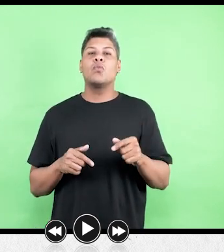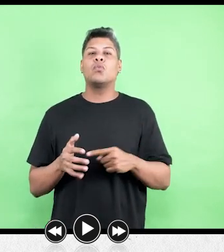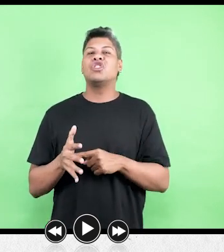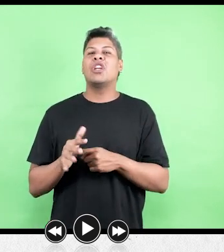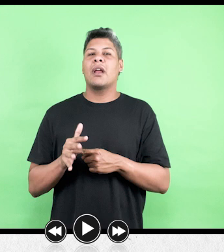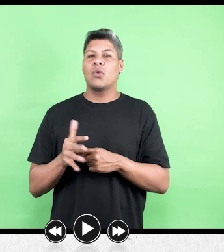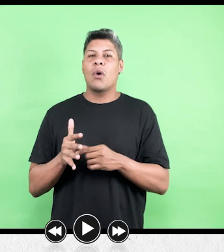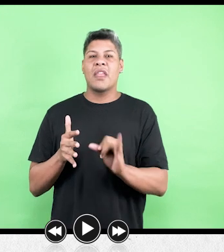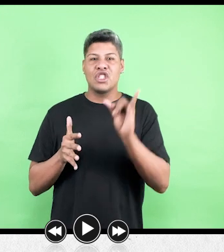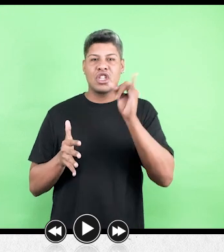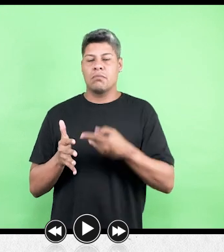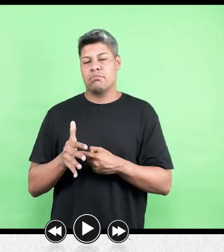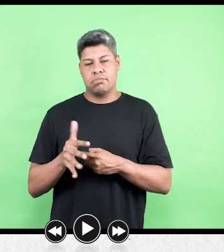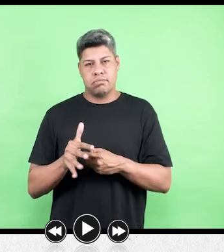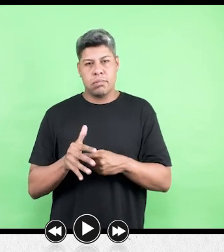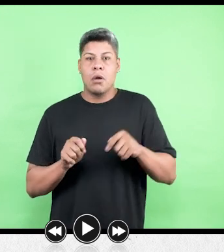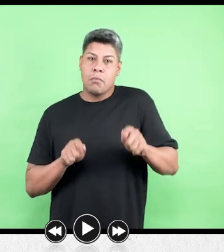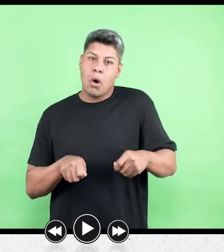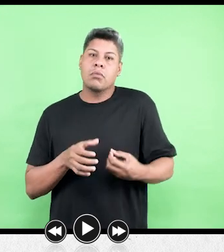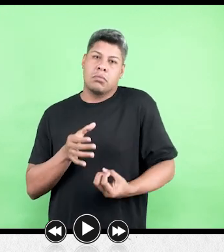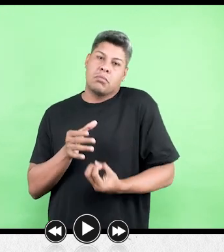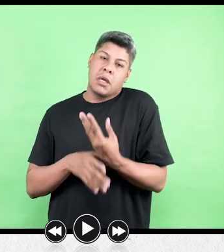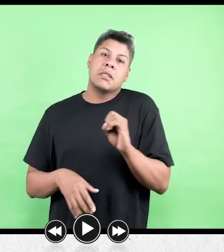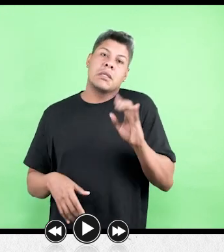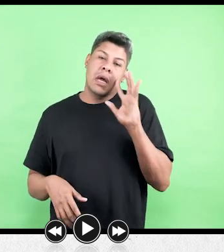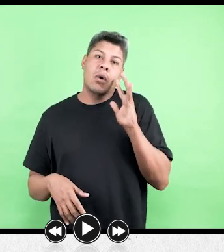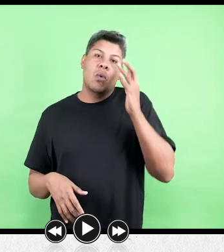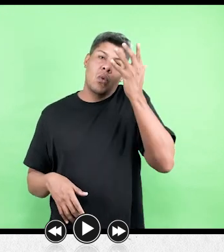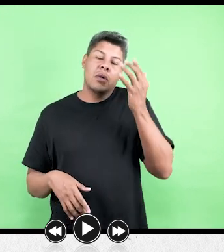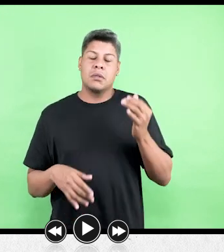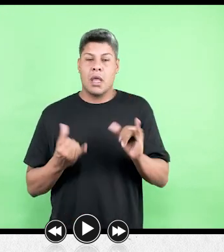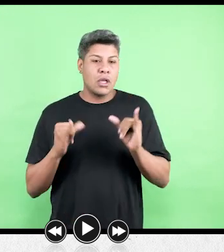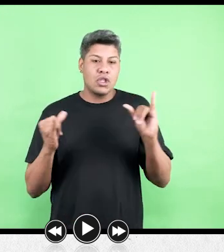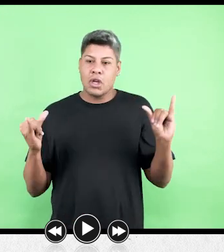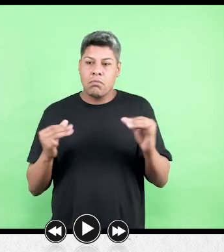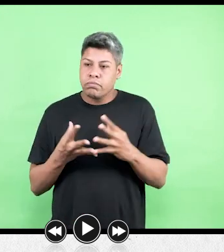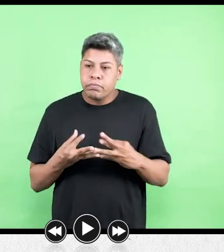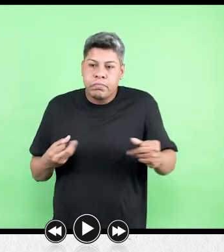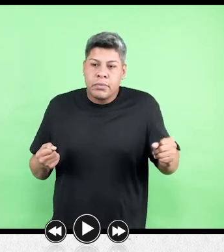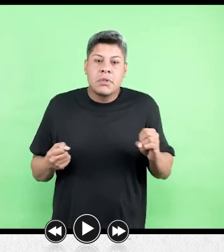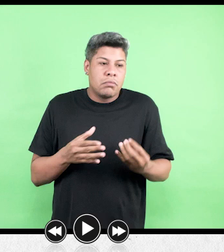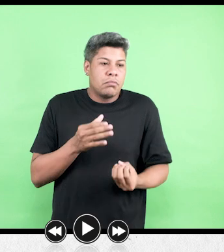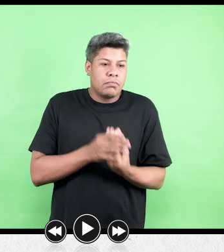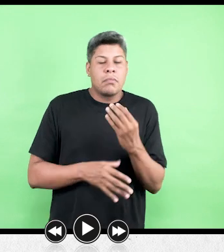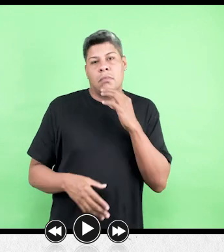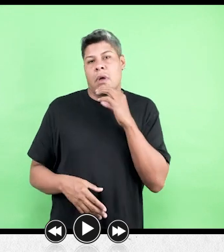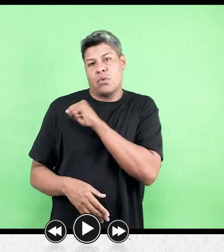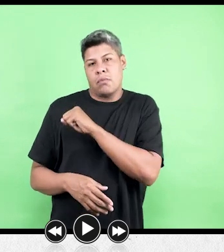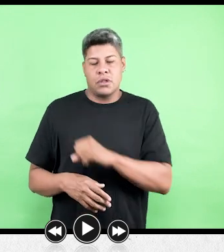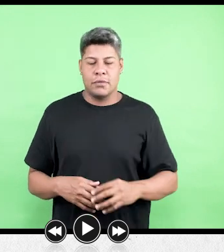por exemplo, que pode ser acionado em caso de falha de energia elétrica, ser acionado o gerador de forma